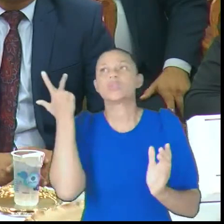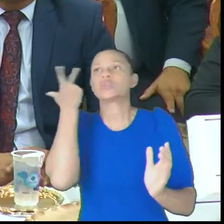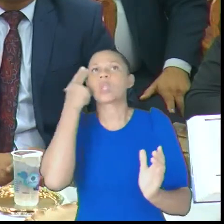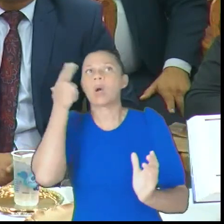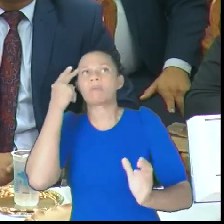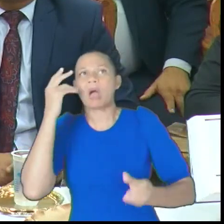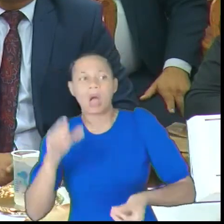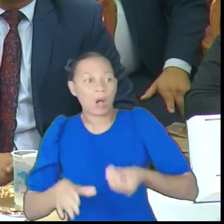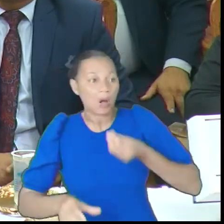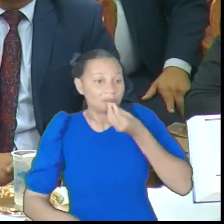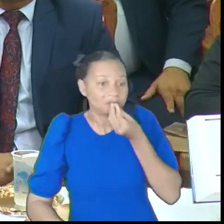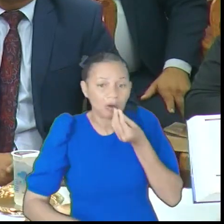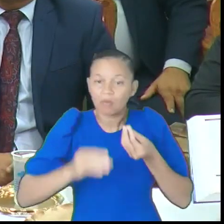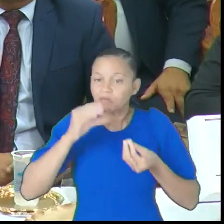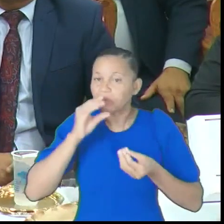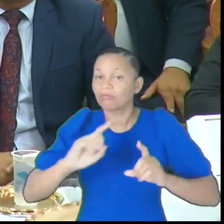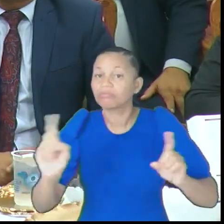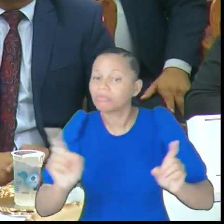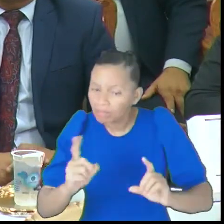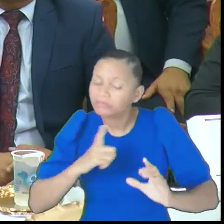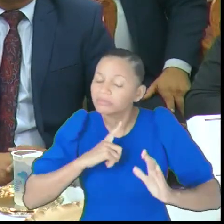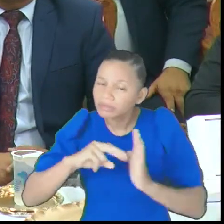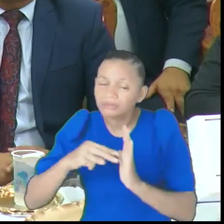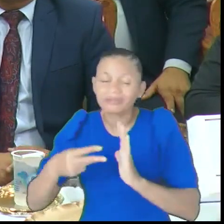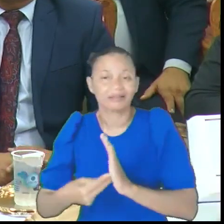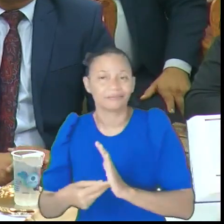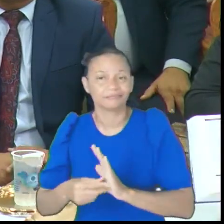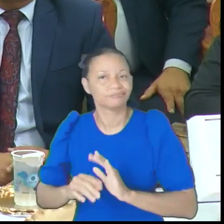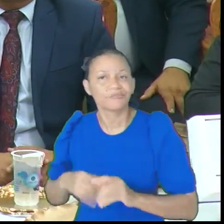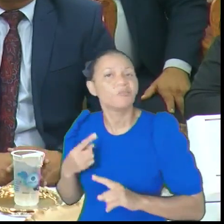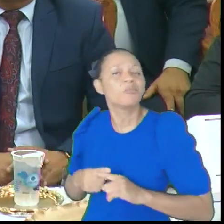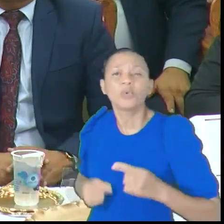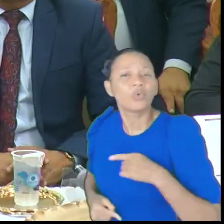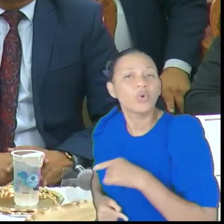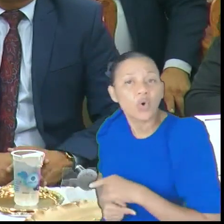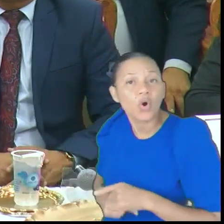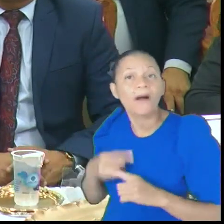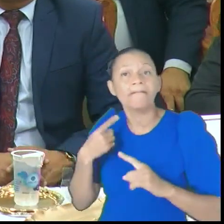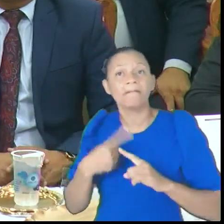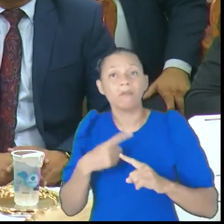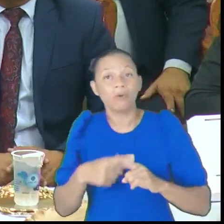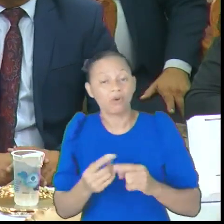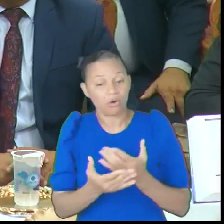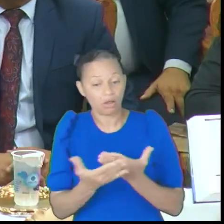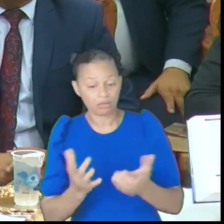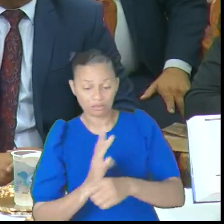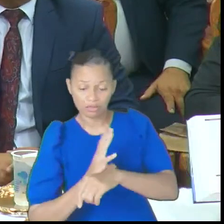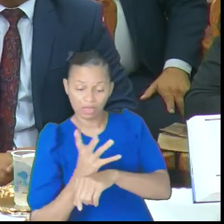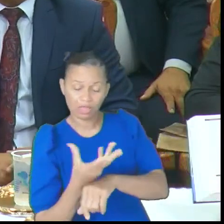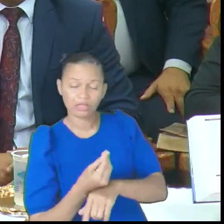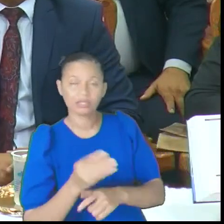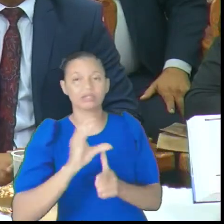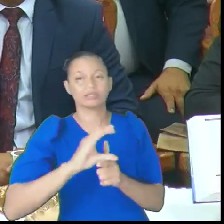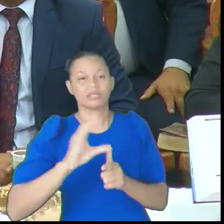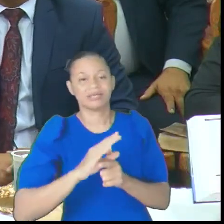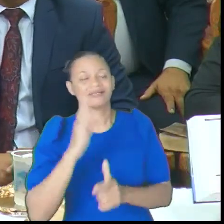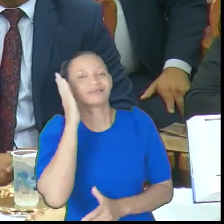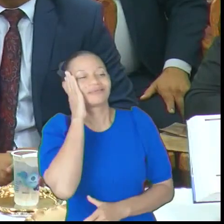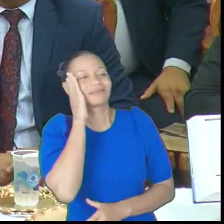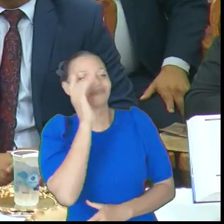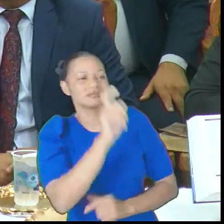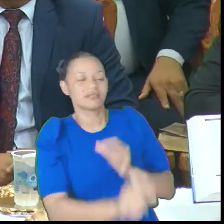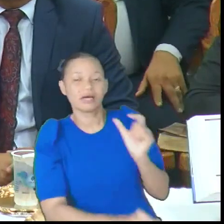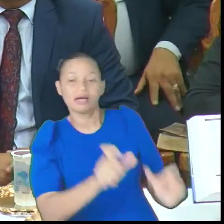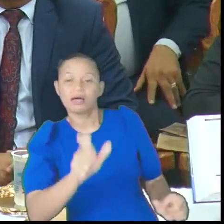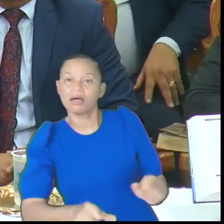Senhor. Porque na igreja de Corinto, muitos dos irmãos sabiam que a Santa Ceia tinha o seu